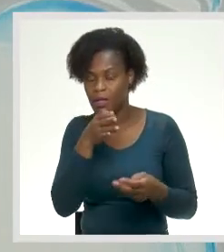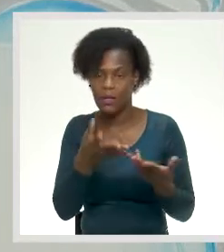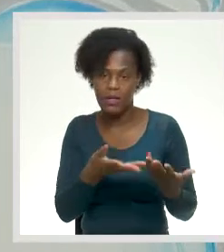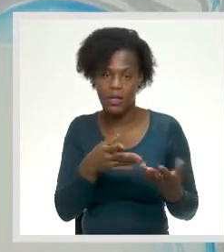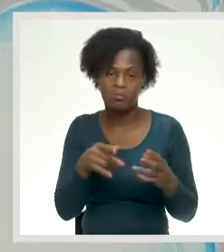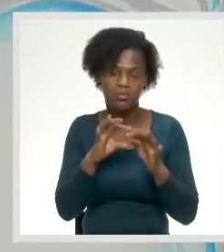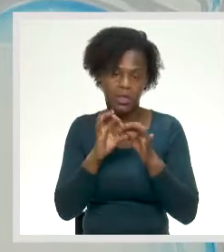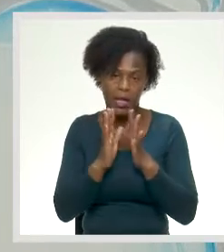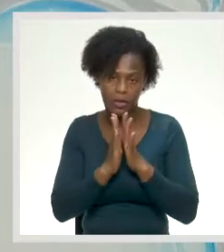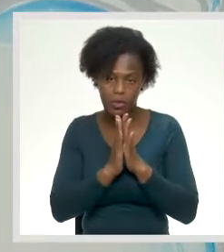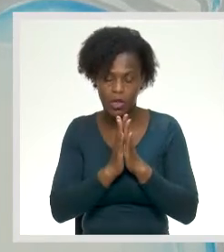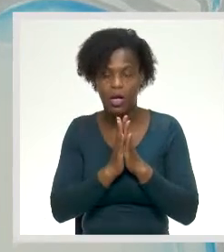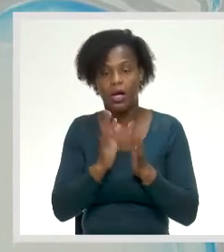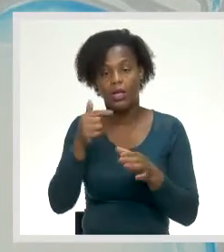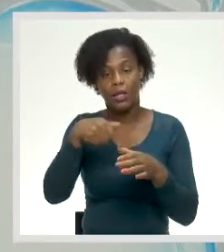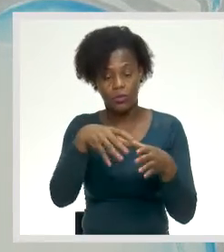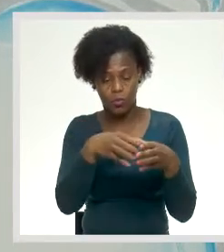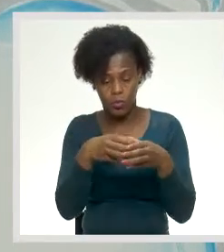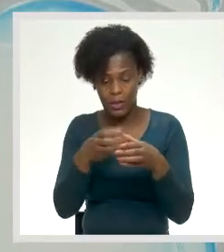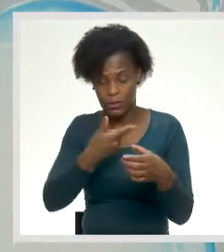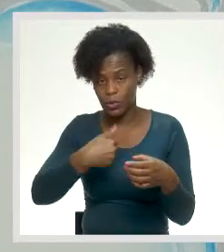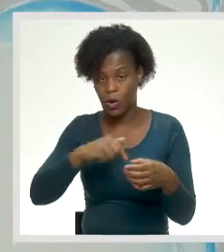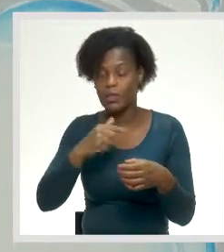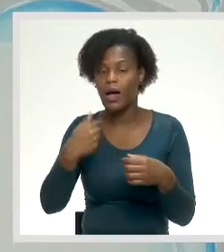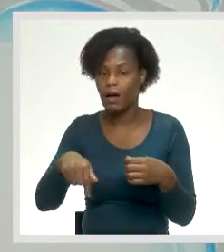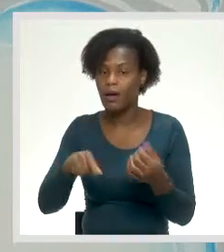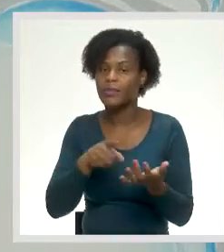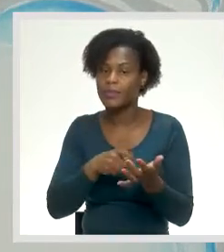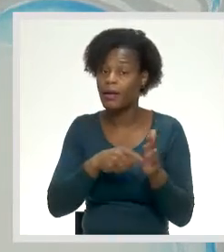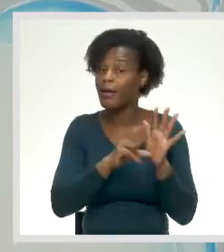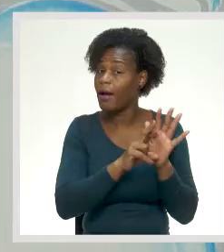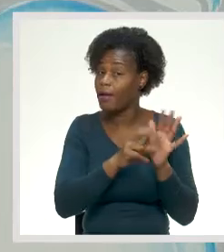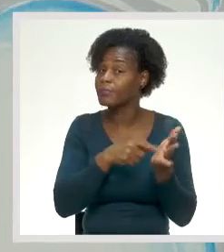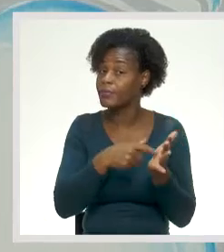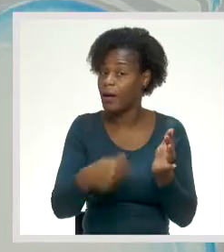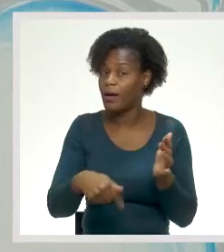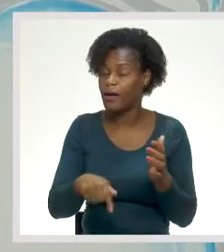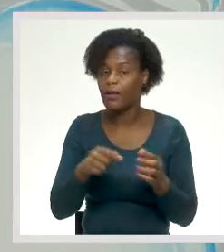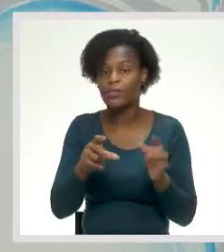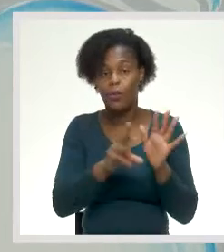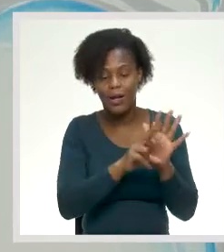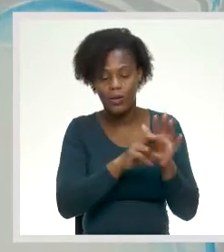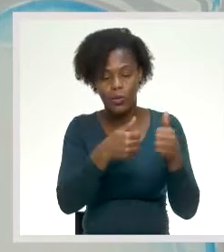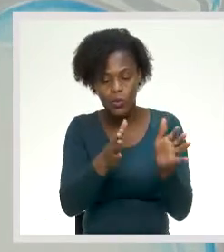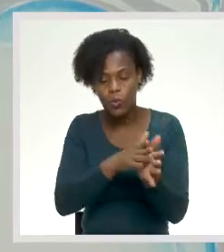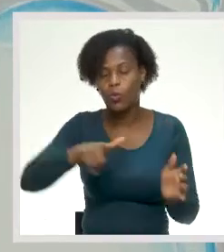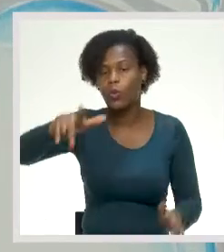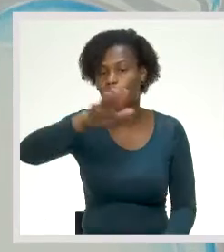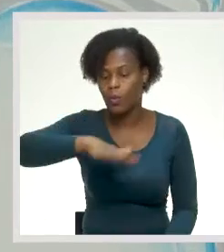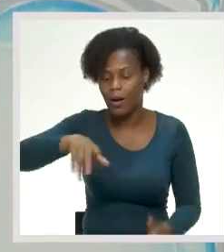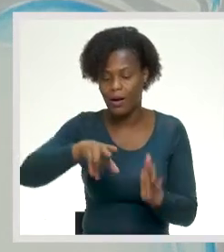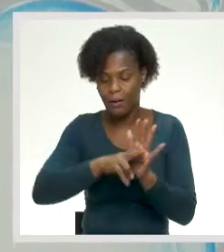família, na igreja, na nossa comunidade, há necessidade de regras. São regras por todo quanto é